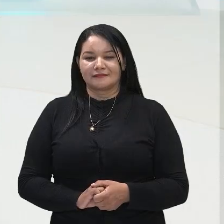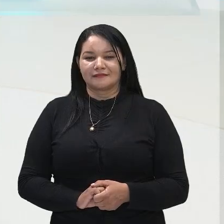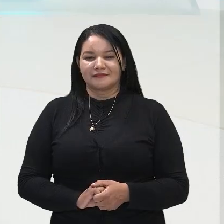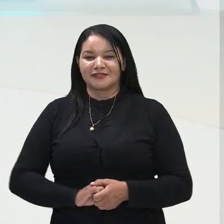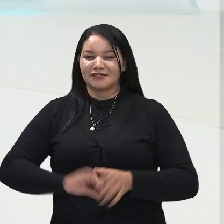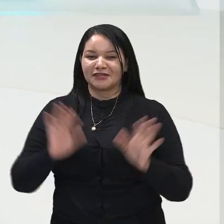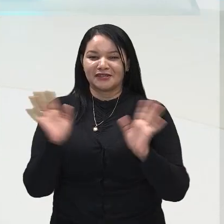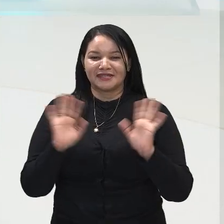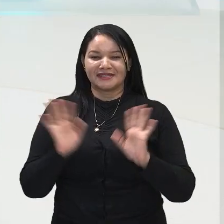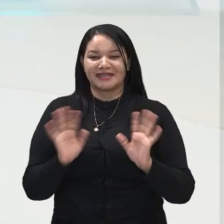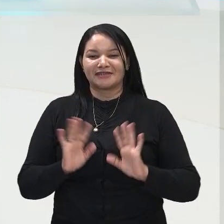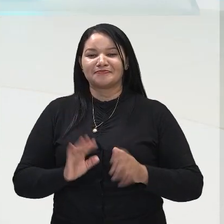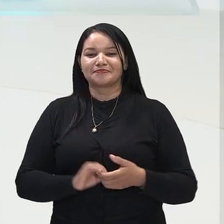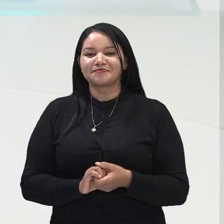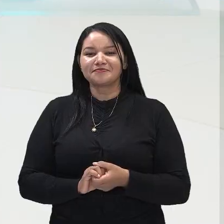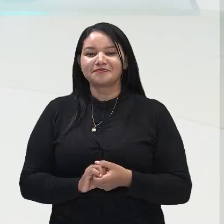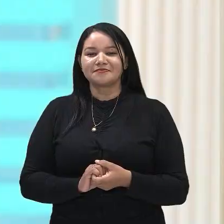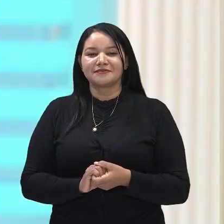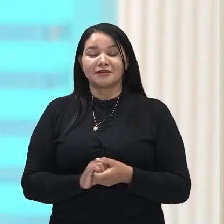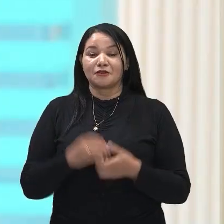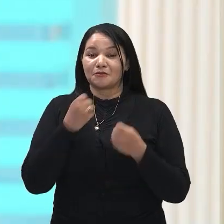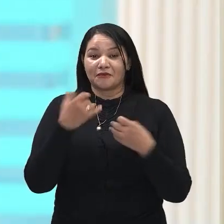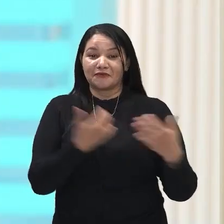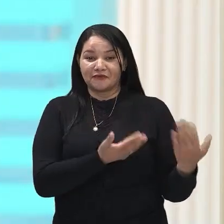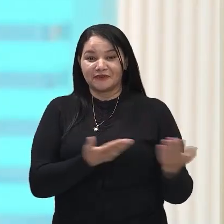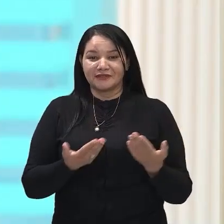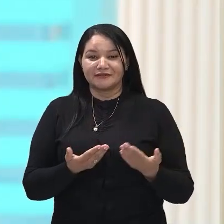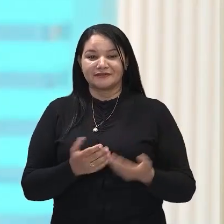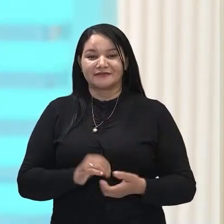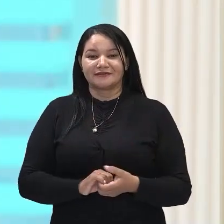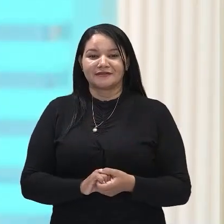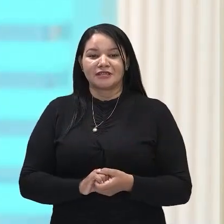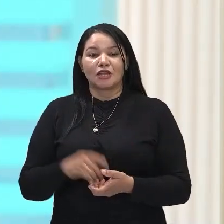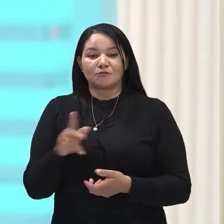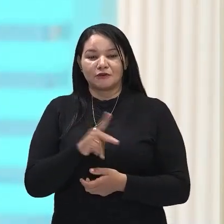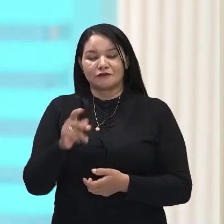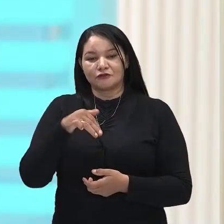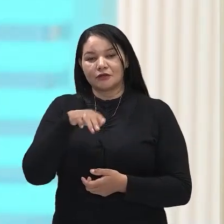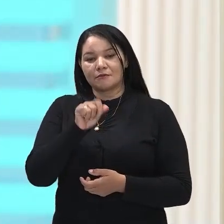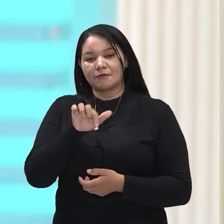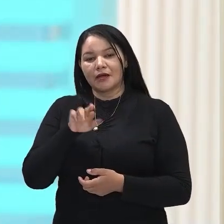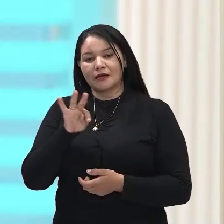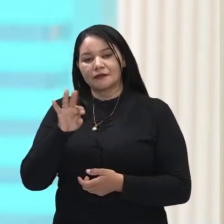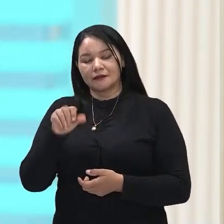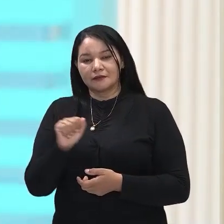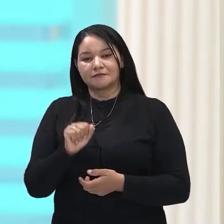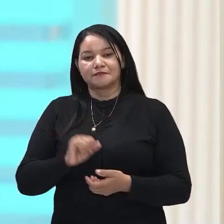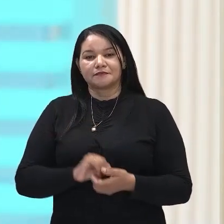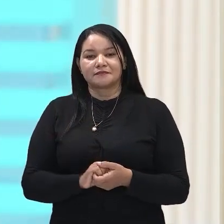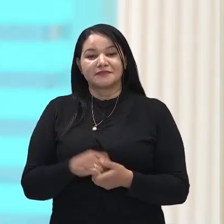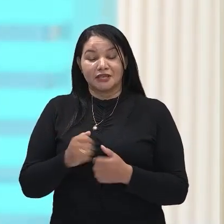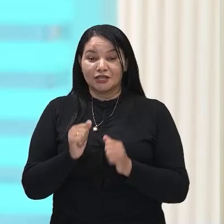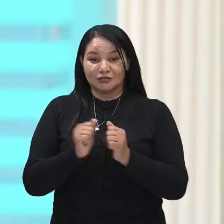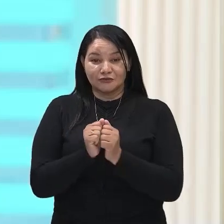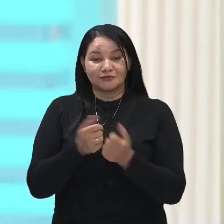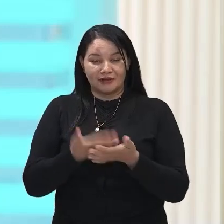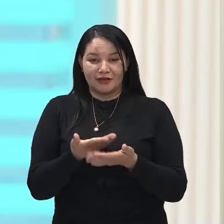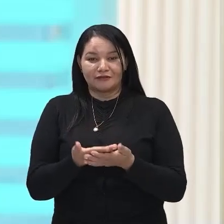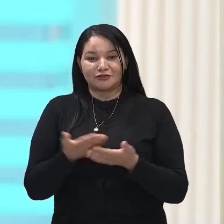Olá, sejam muito bem-vindos! Sou a professora Marta Patrícia e estaremos juntos na aula de